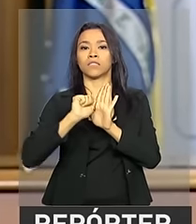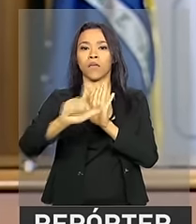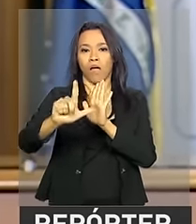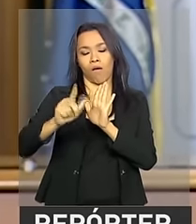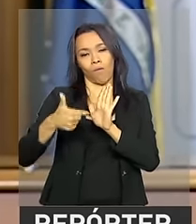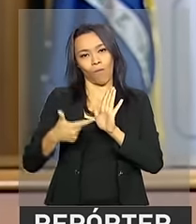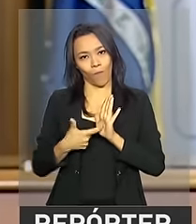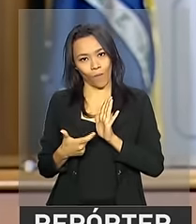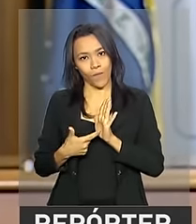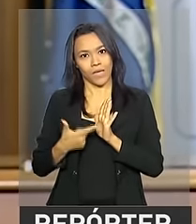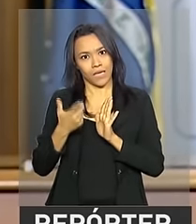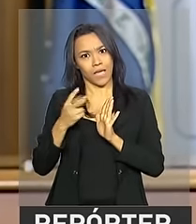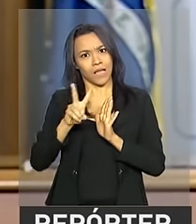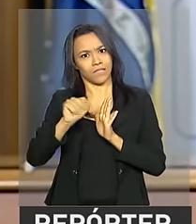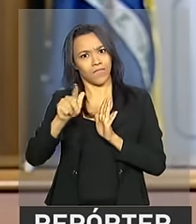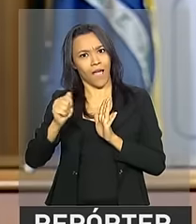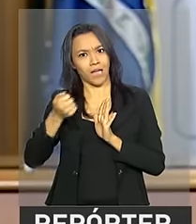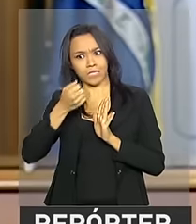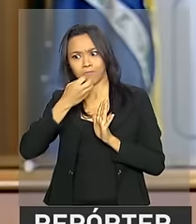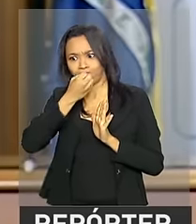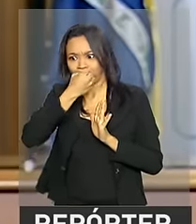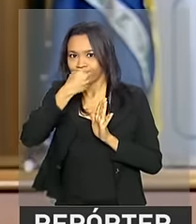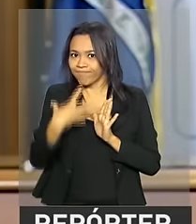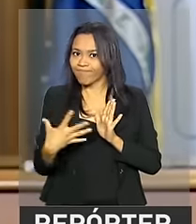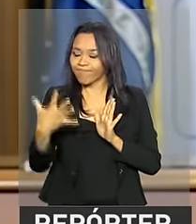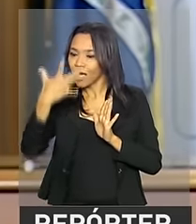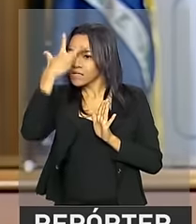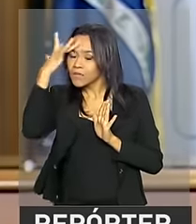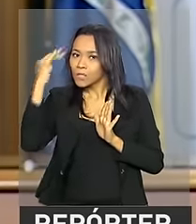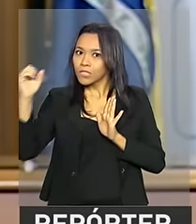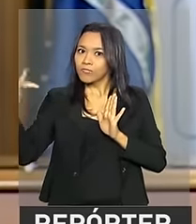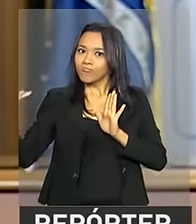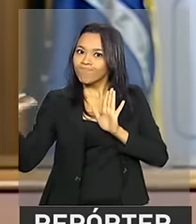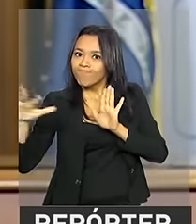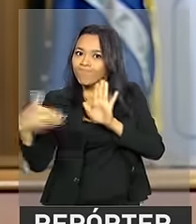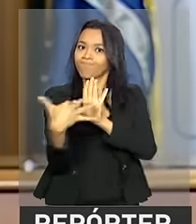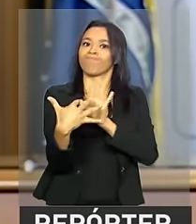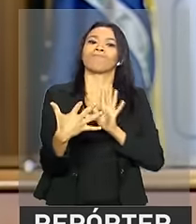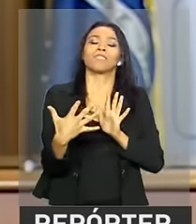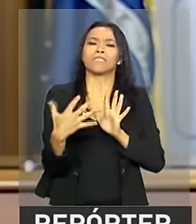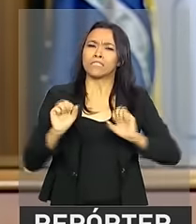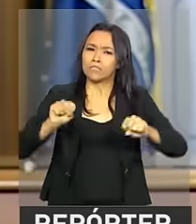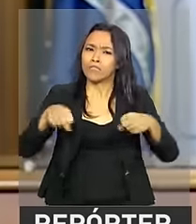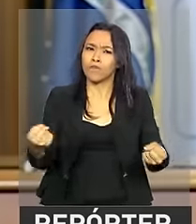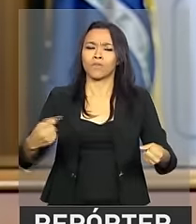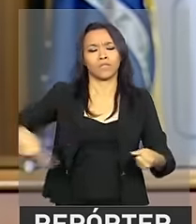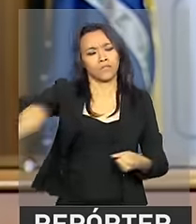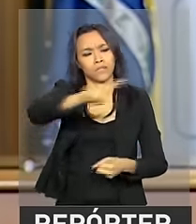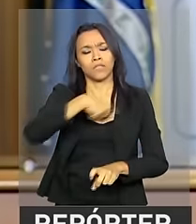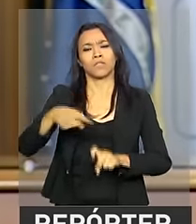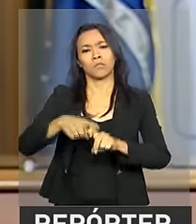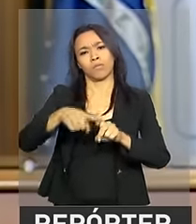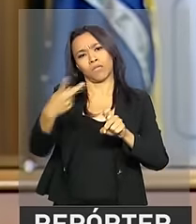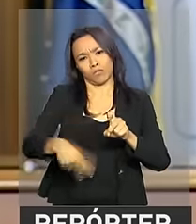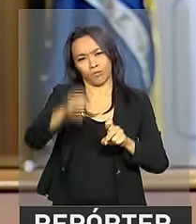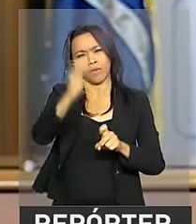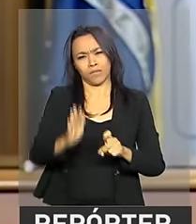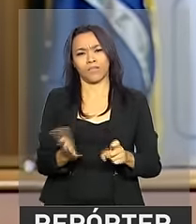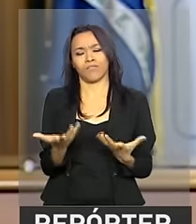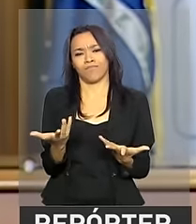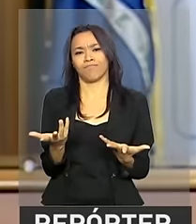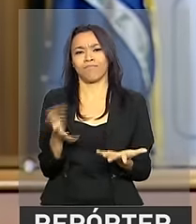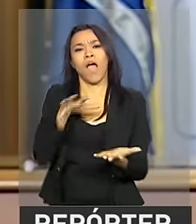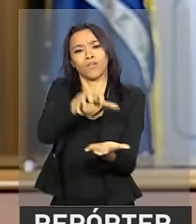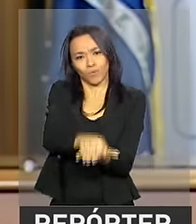vagas são atraentes e que torce, né, faz todo um esforço para que os brasileiros ocupem essas vagas. Vamos